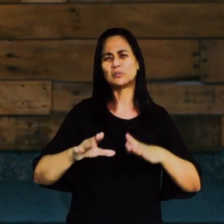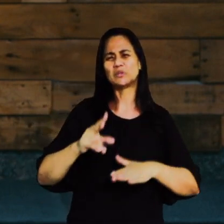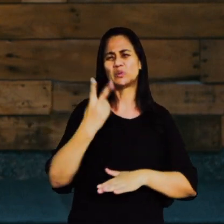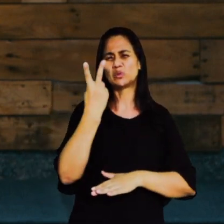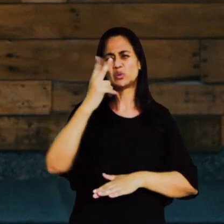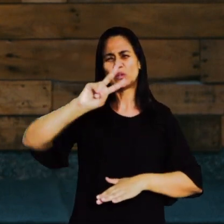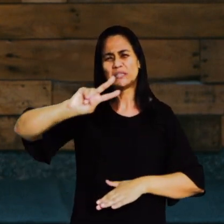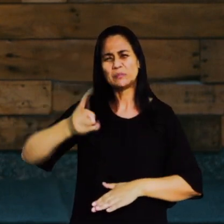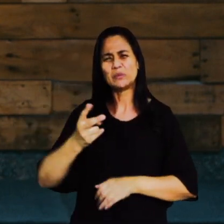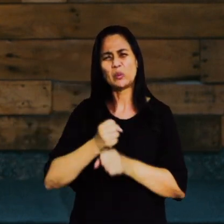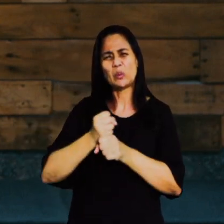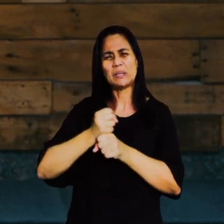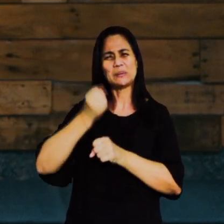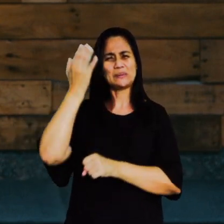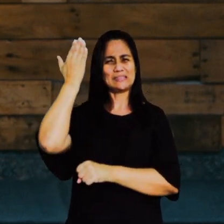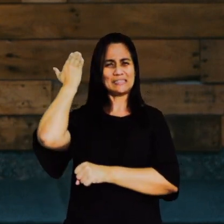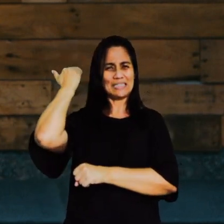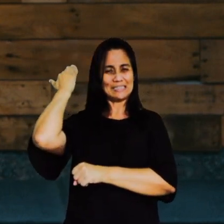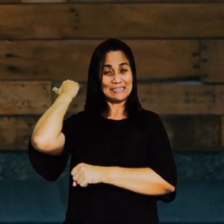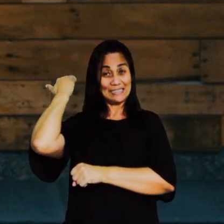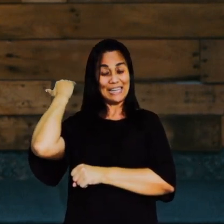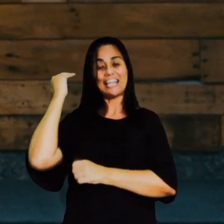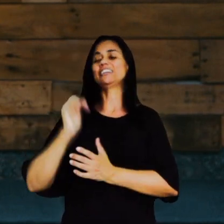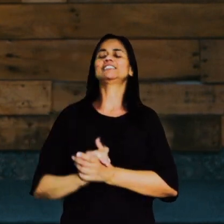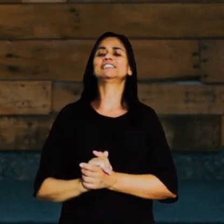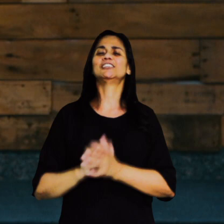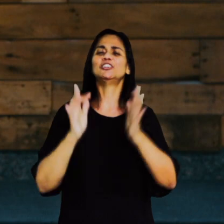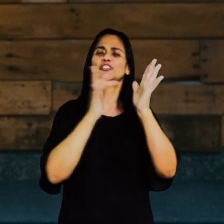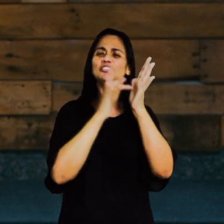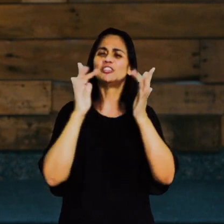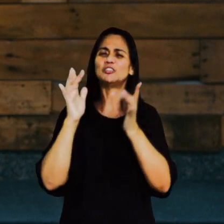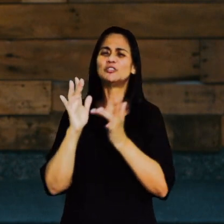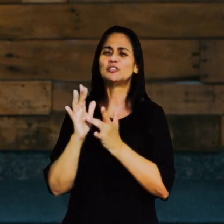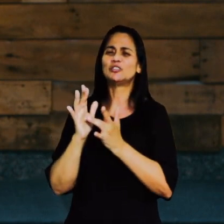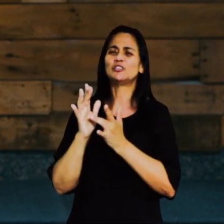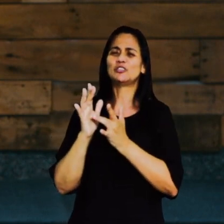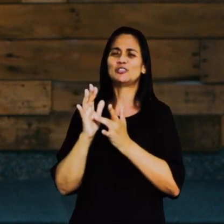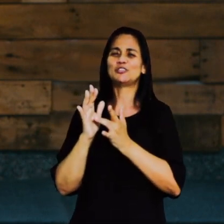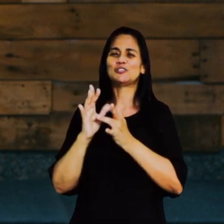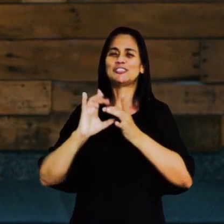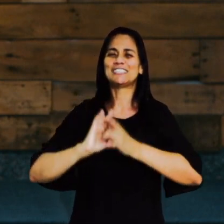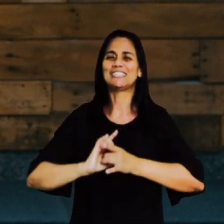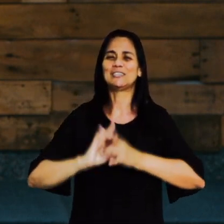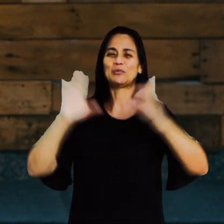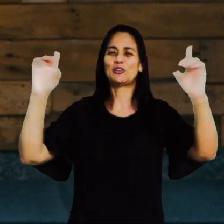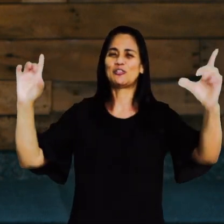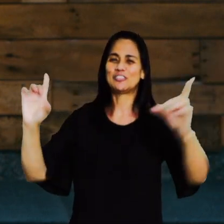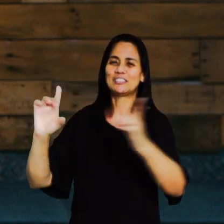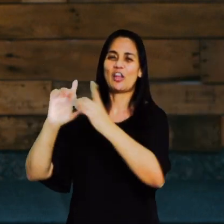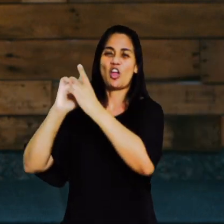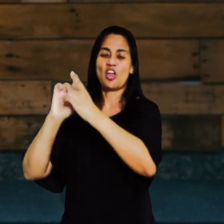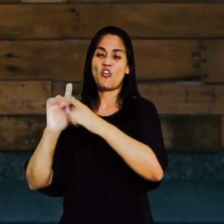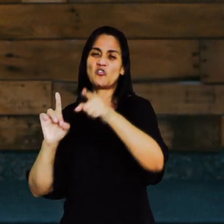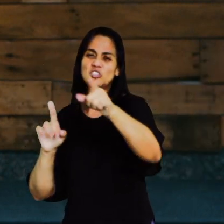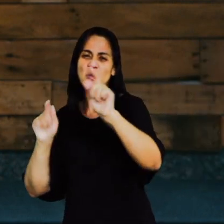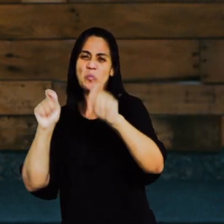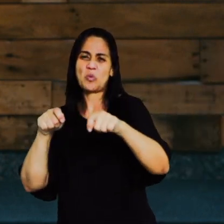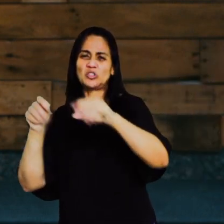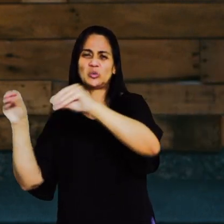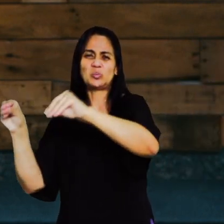gente muda do Brasil para os Estados Unidos, de Hyannis para Mesp, de Mesp para Falmouth, de Falmouth para Flórida.